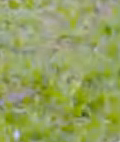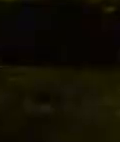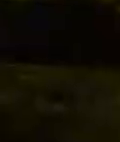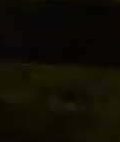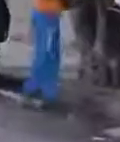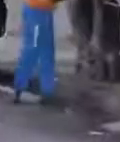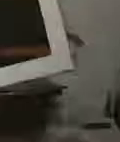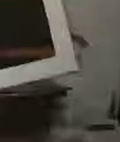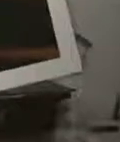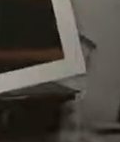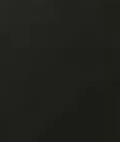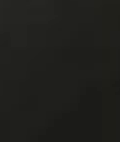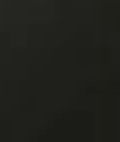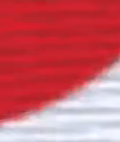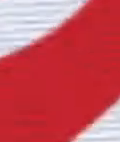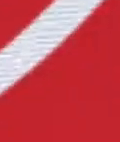e